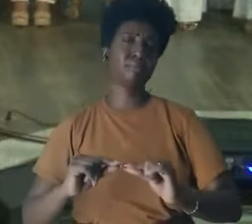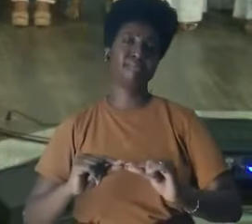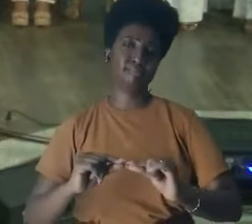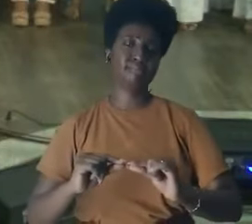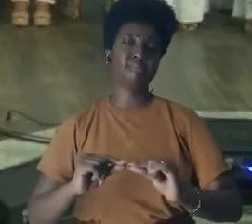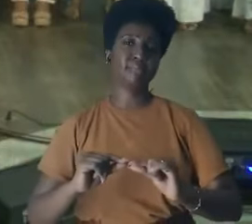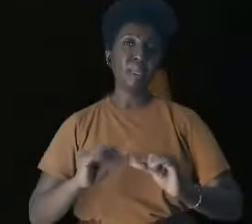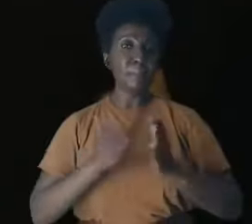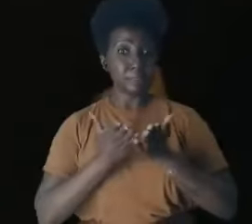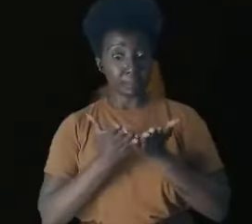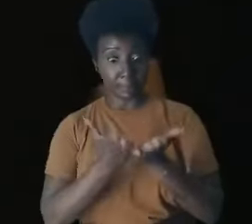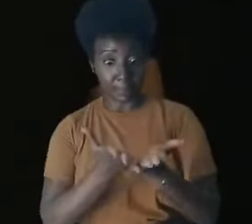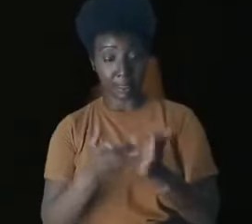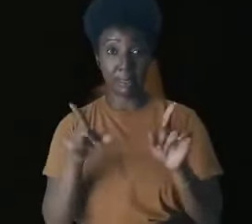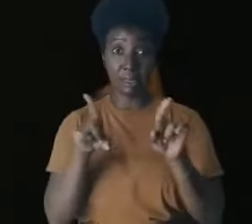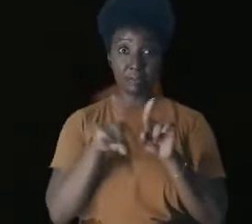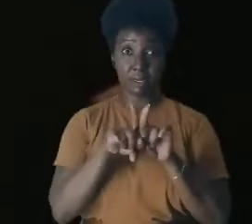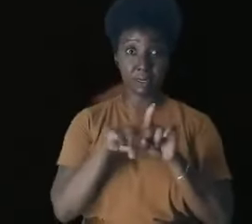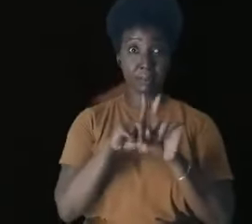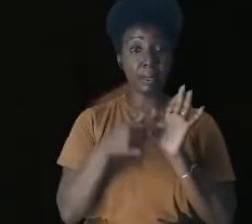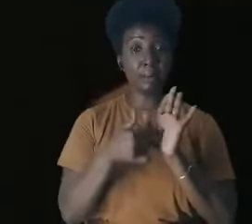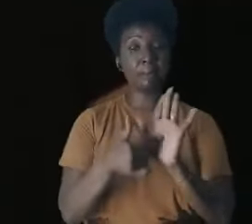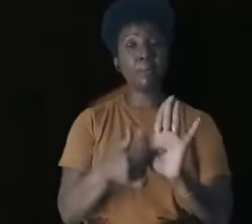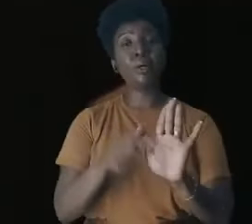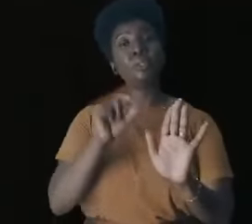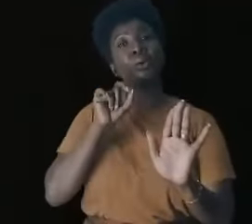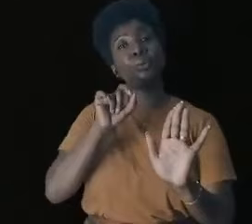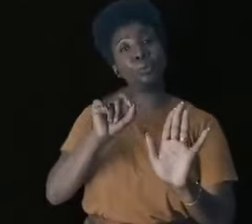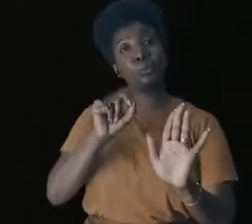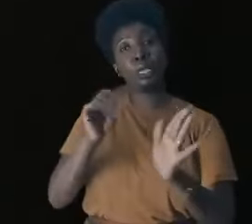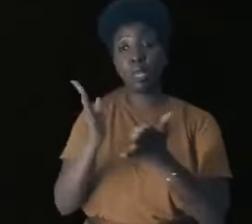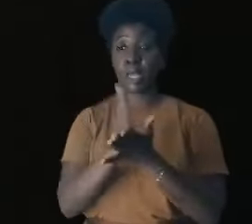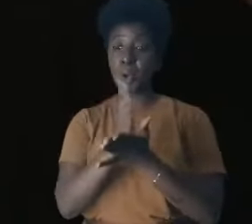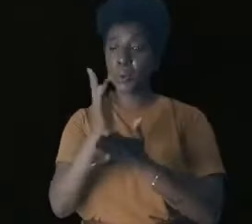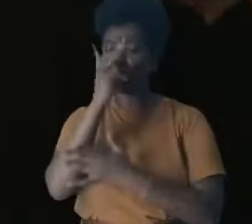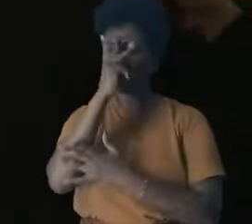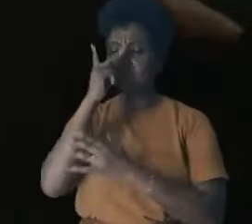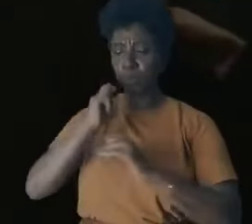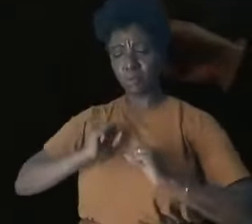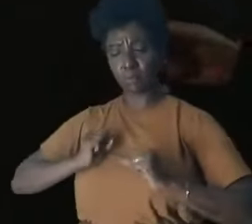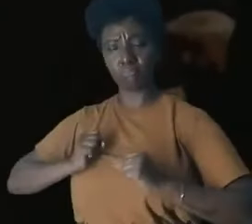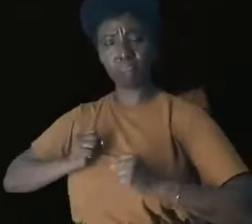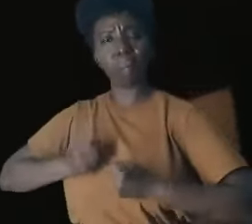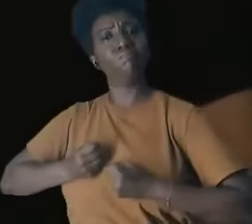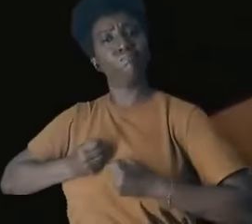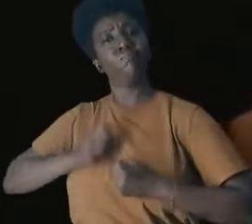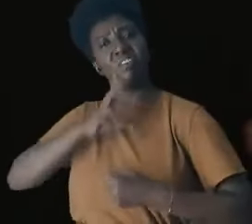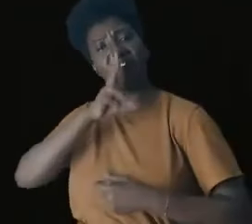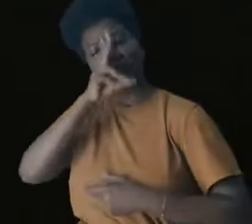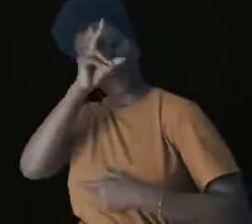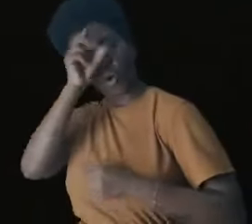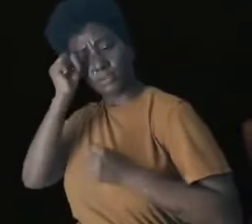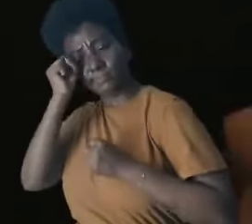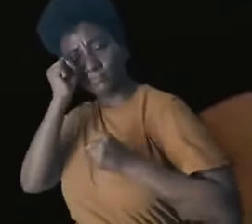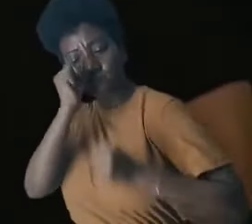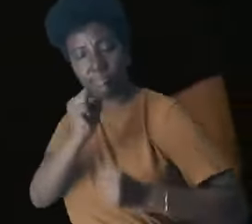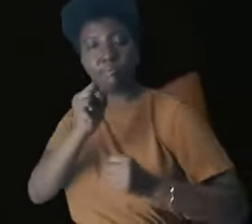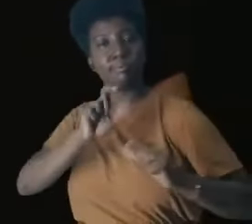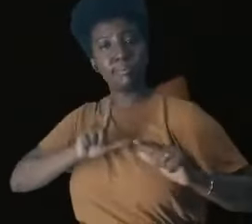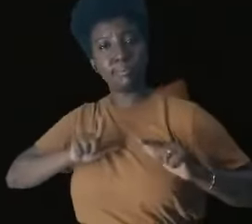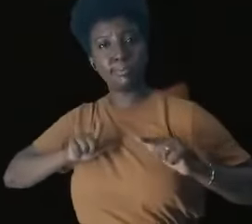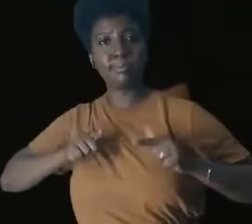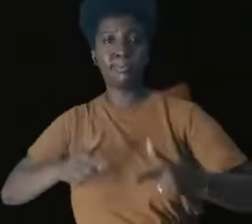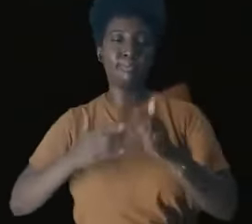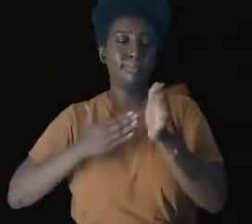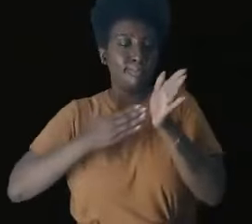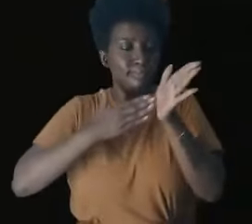Mas a palavra de Deus também diz que alguns iriam resistir a isso. Iriam permanecer